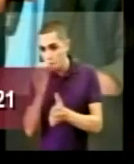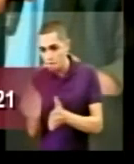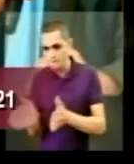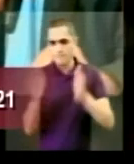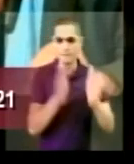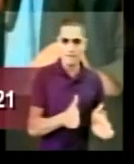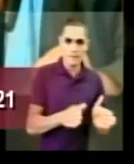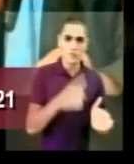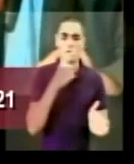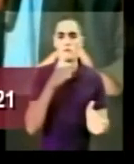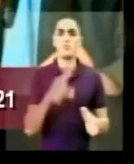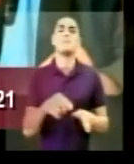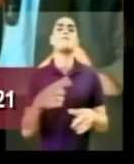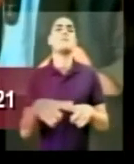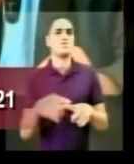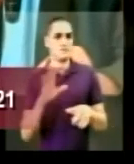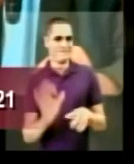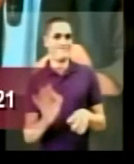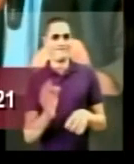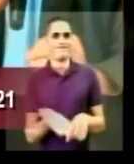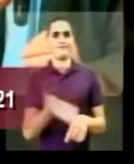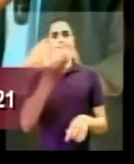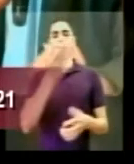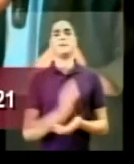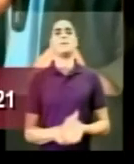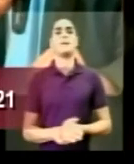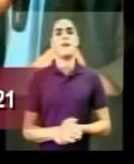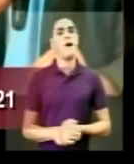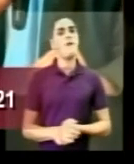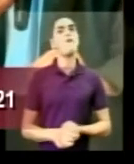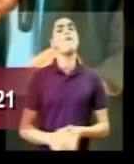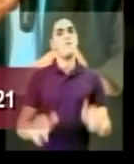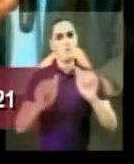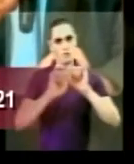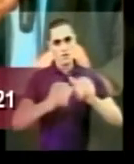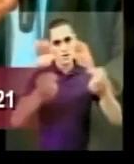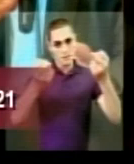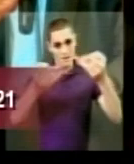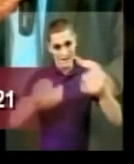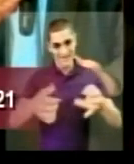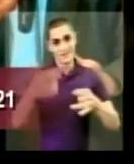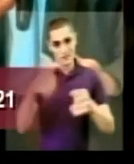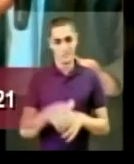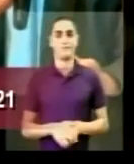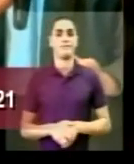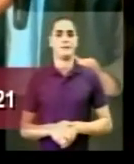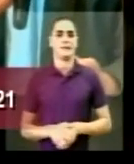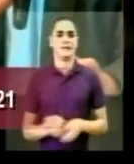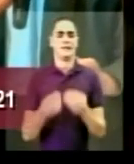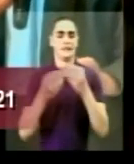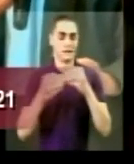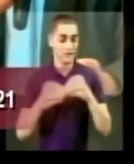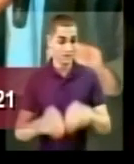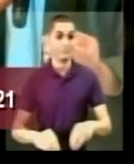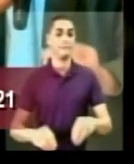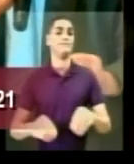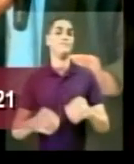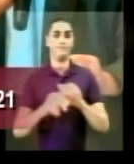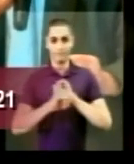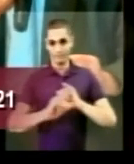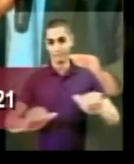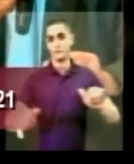isso. Gostaria de repetir aqui que isso é uma tragédia anunciada.